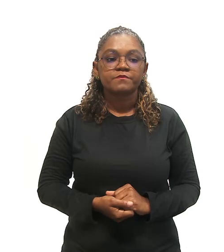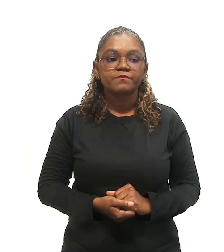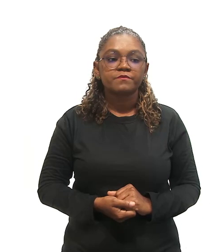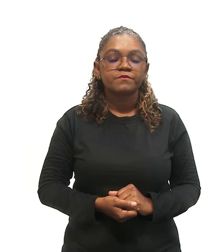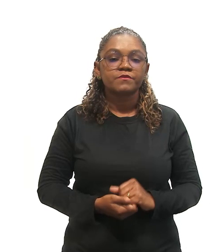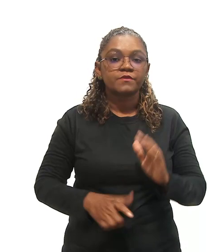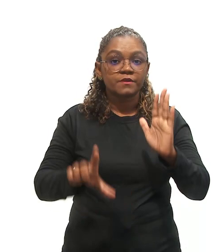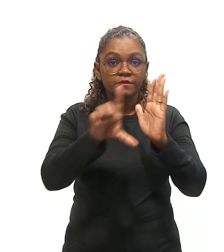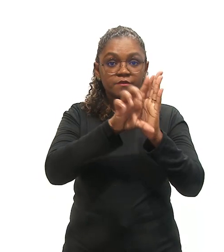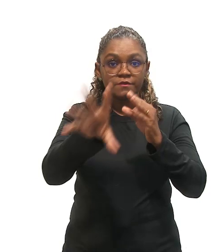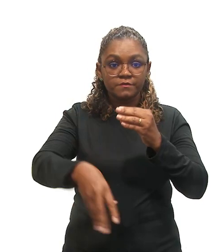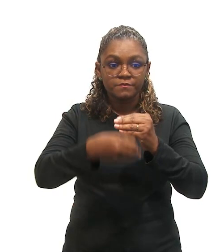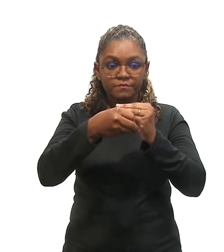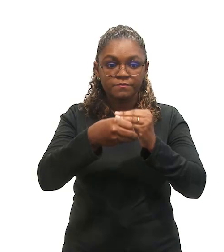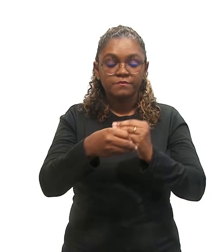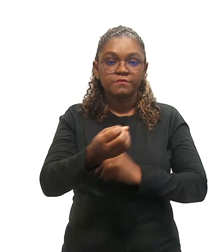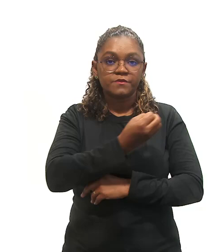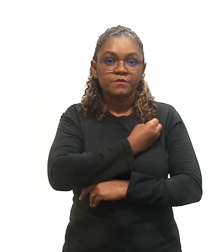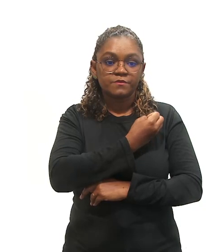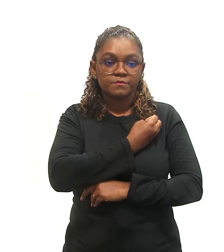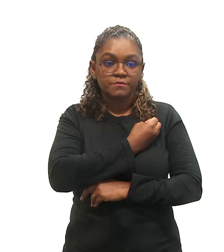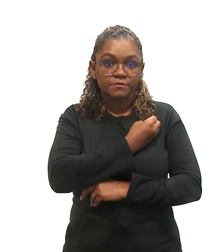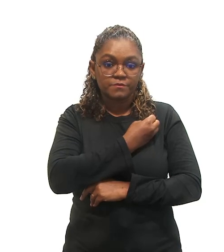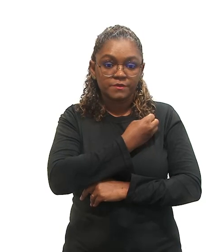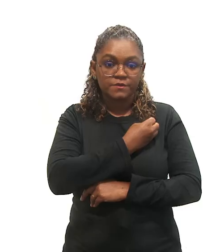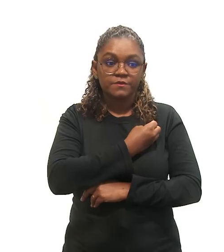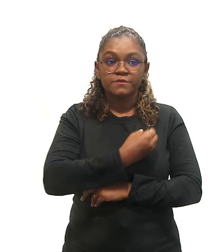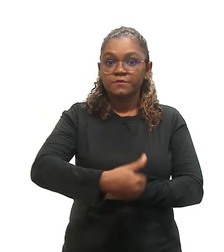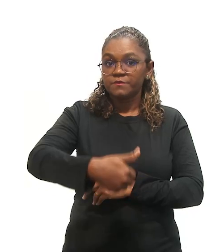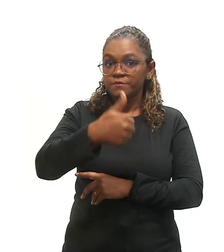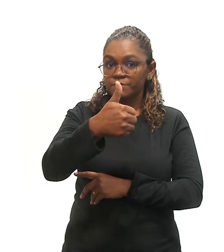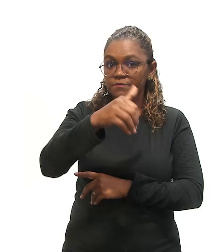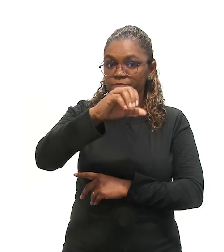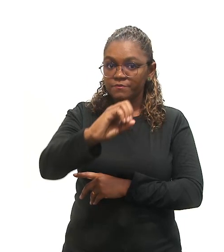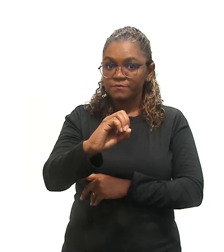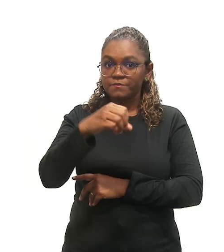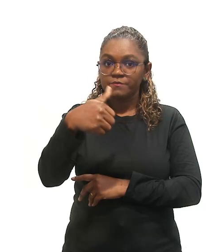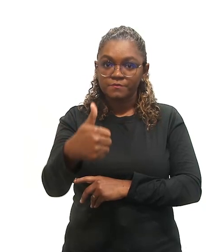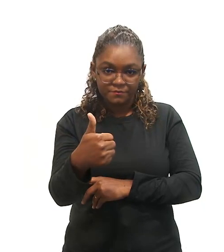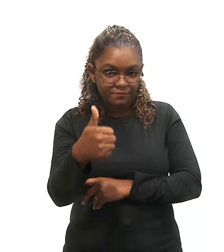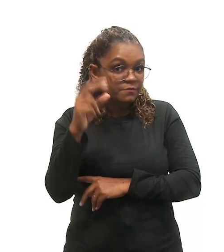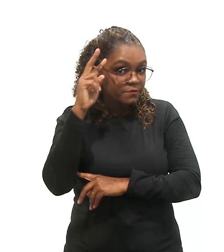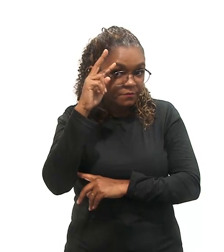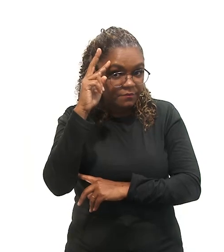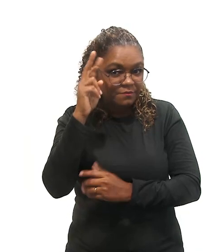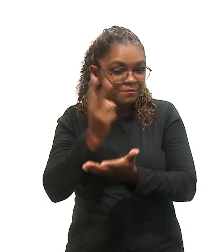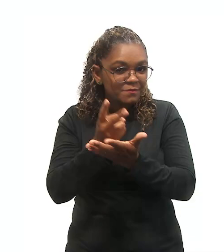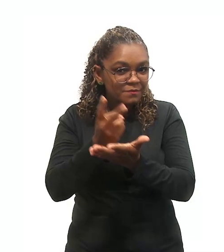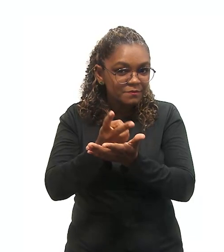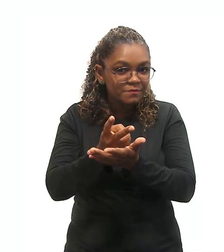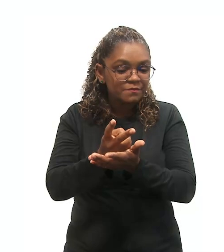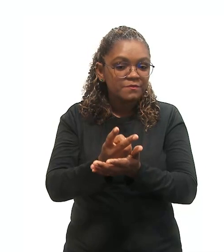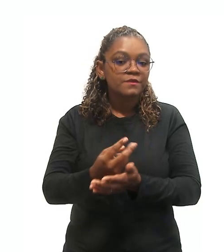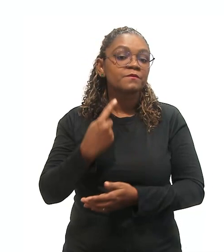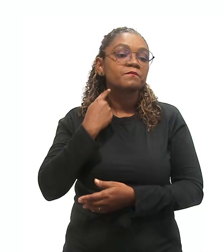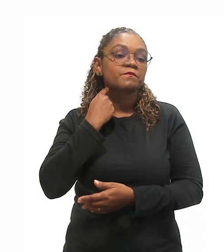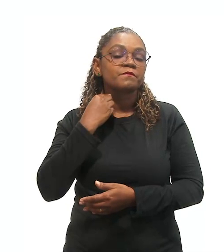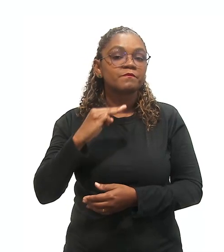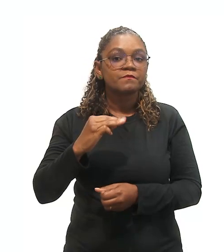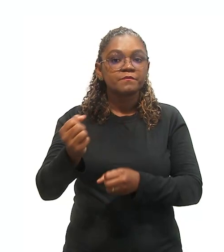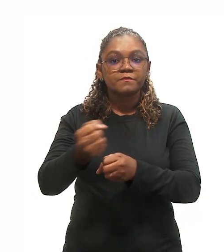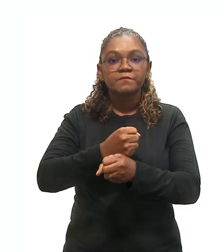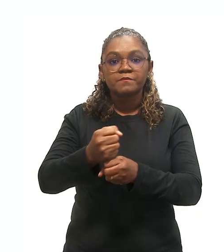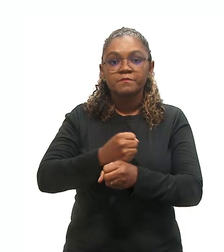Lei Complementar, aquela nossa conhecida, a segunda amiguinha, 101 de maio de 2000,